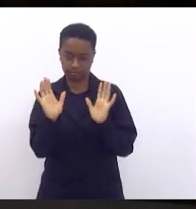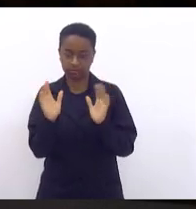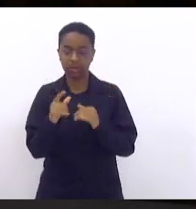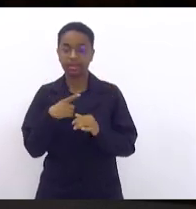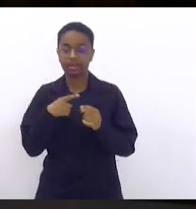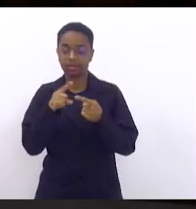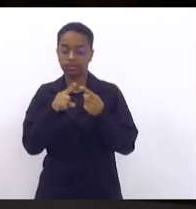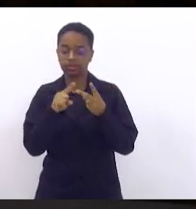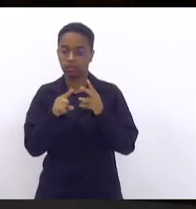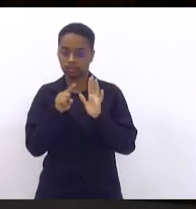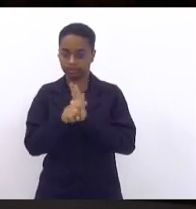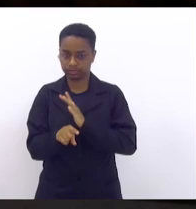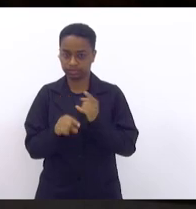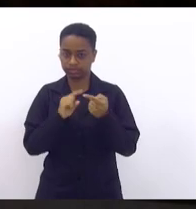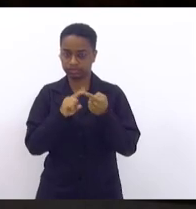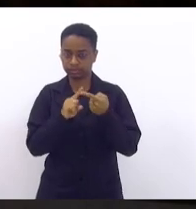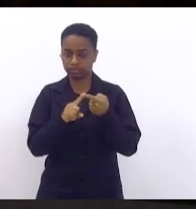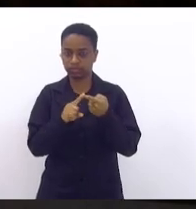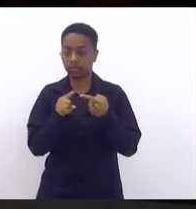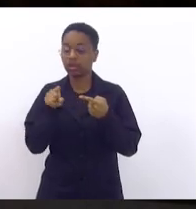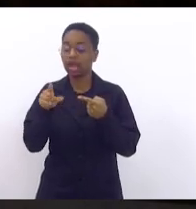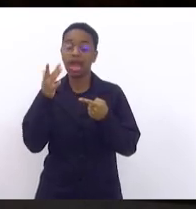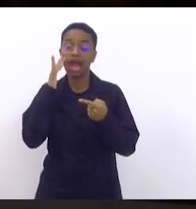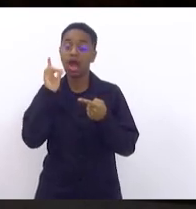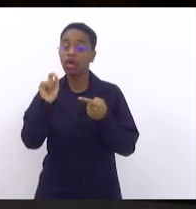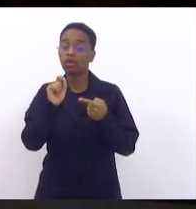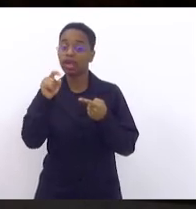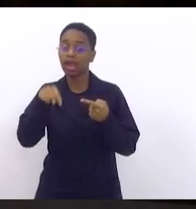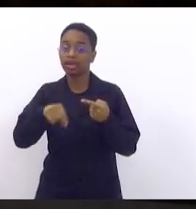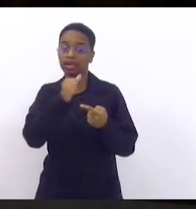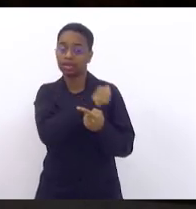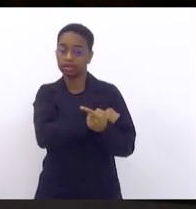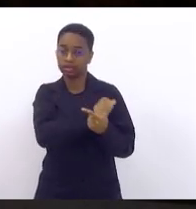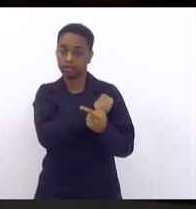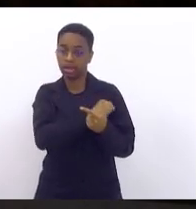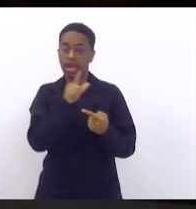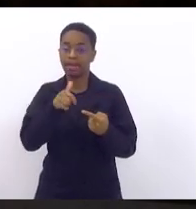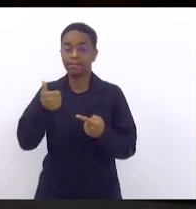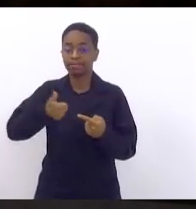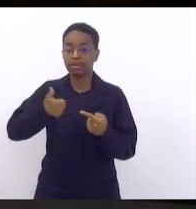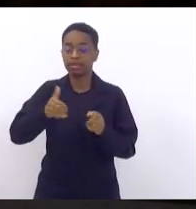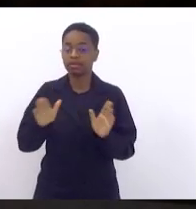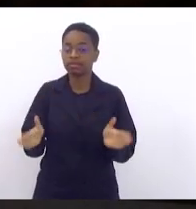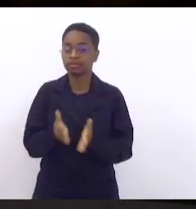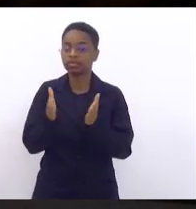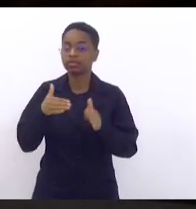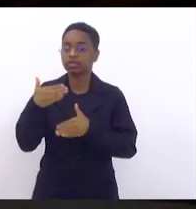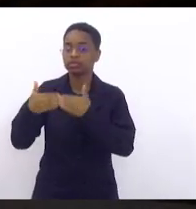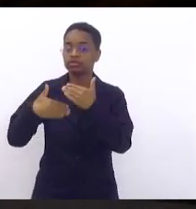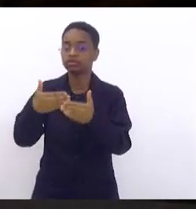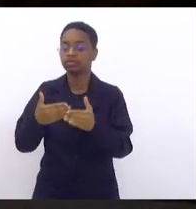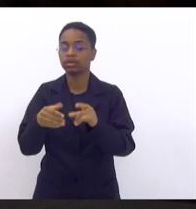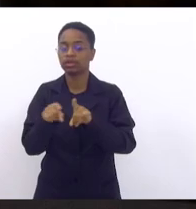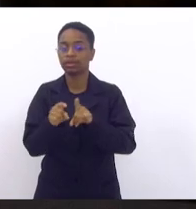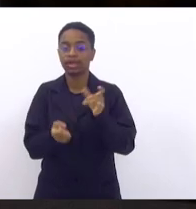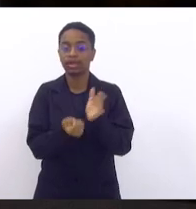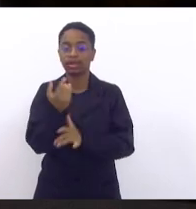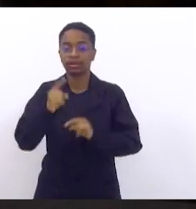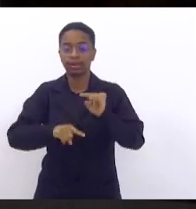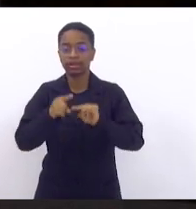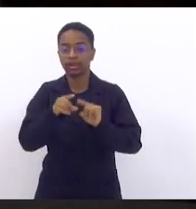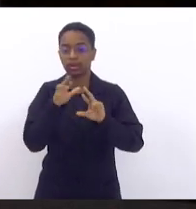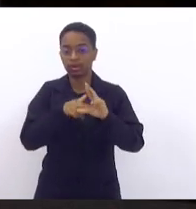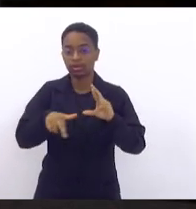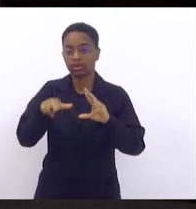tem duas perguntinhas aqui a primeira é o que a senhora acha do Rio de Janeiro ser Pioneiro incentivar o desenvolvimento produção de produtos de reuso